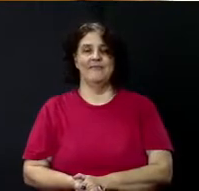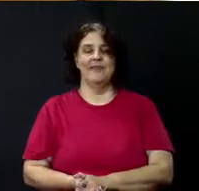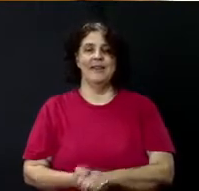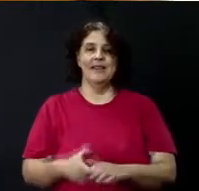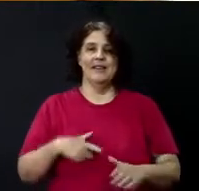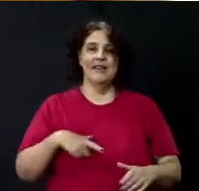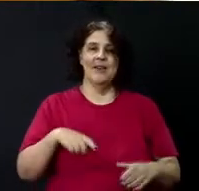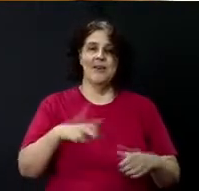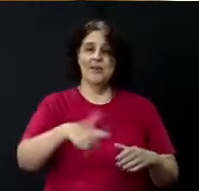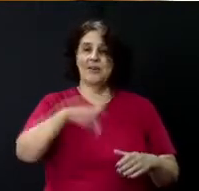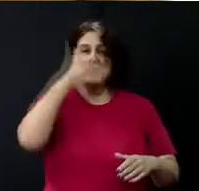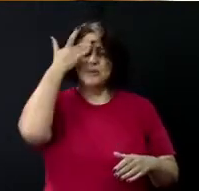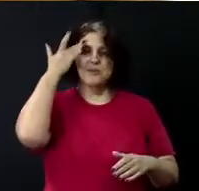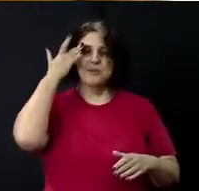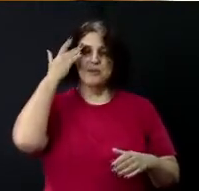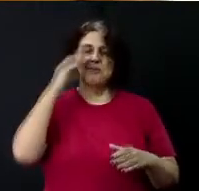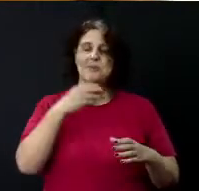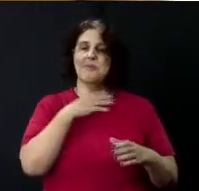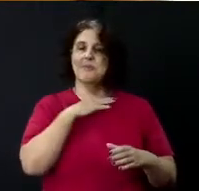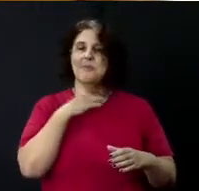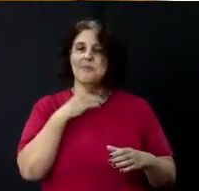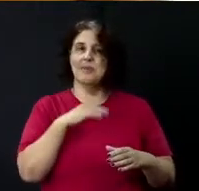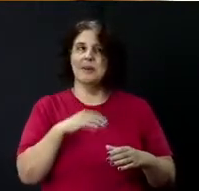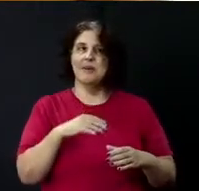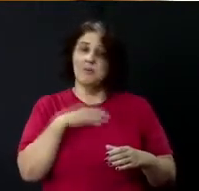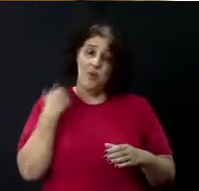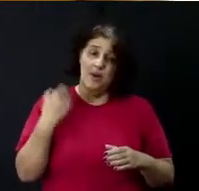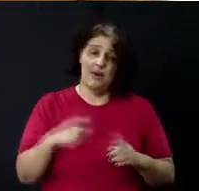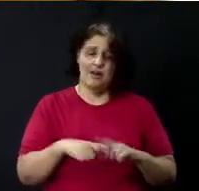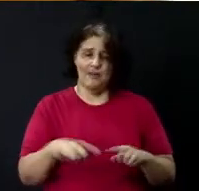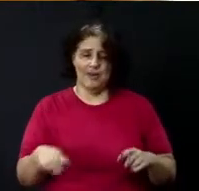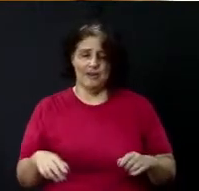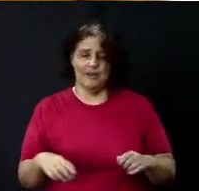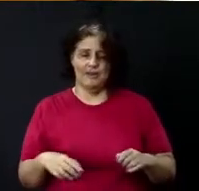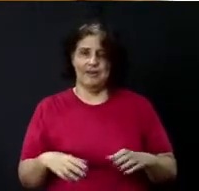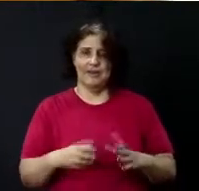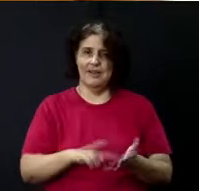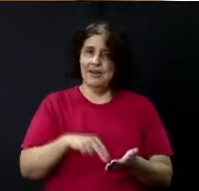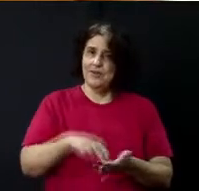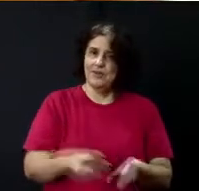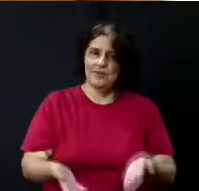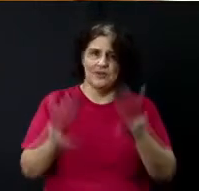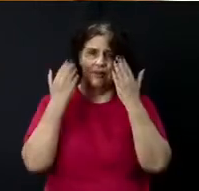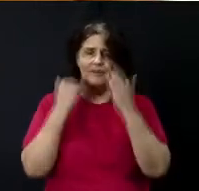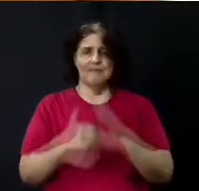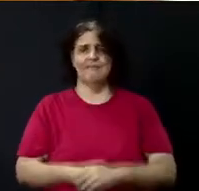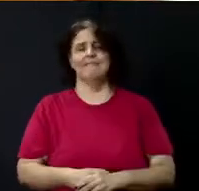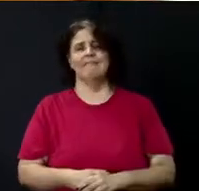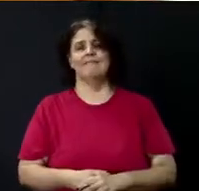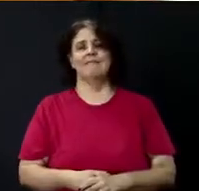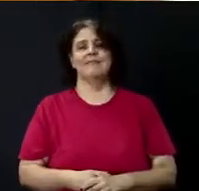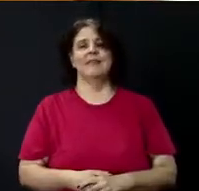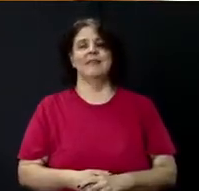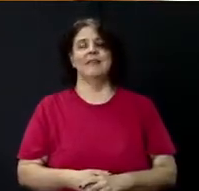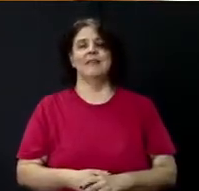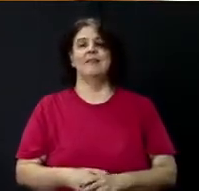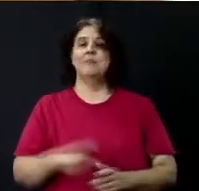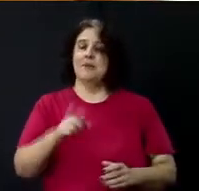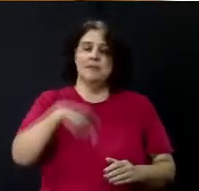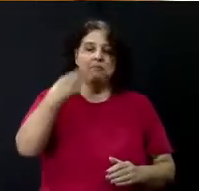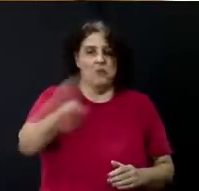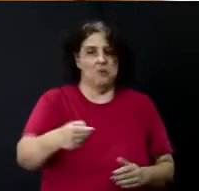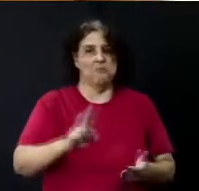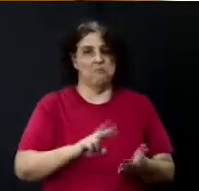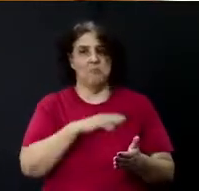sinais? Bom, todas essas pessoas foram curadas ou ressuscitadas no Antigo Testamento e depois morreram de